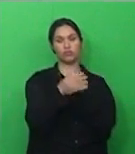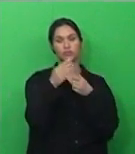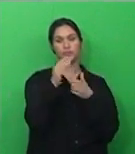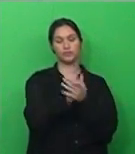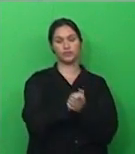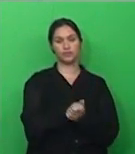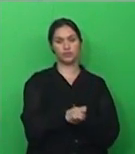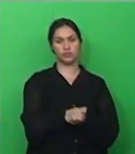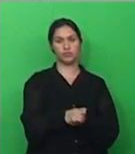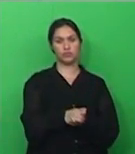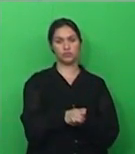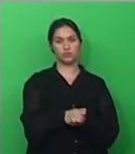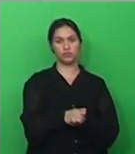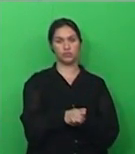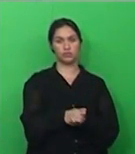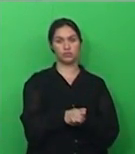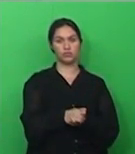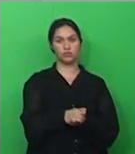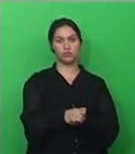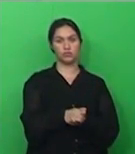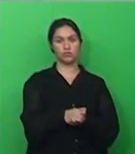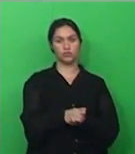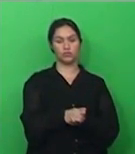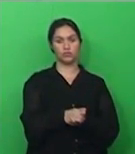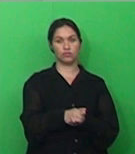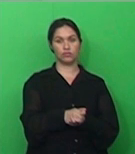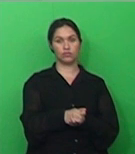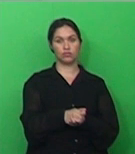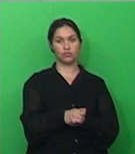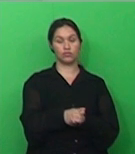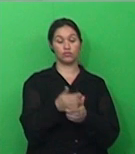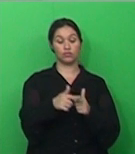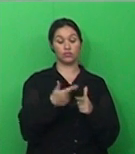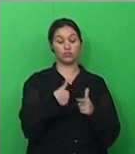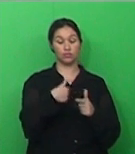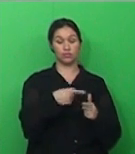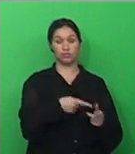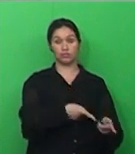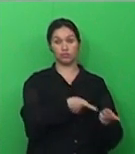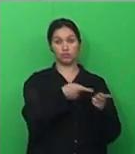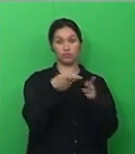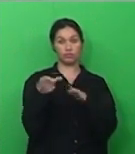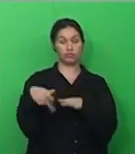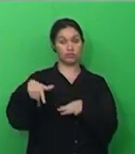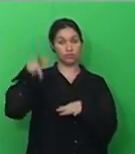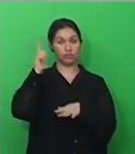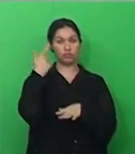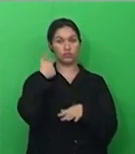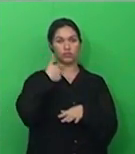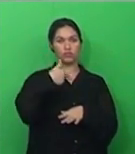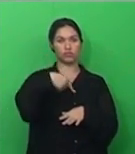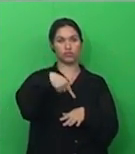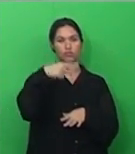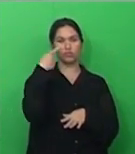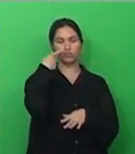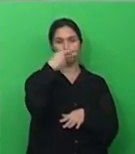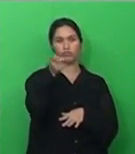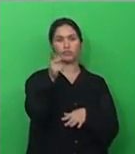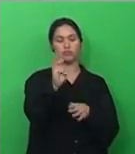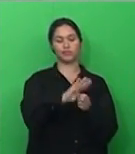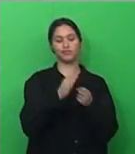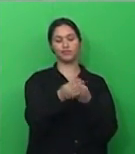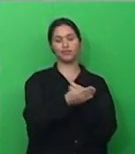linha Batista, ali no Buenos Aires, ali, eu tive semana passada, olha, é